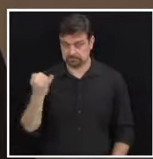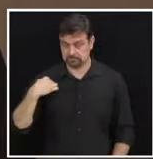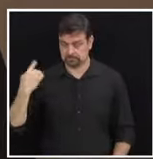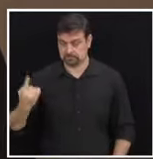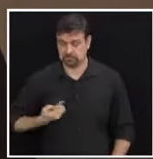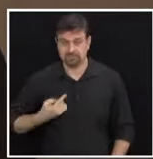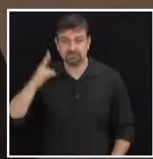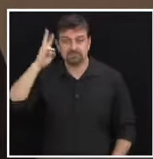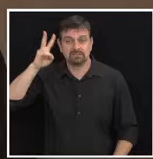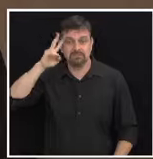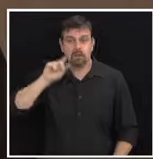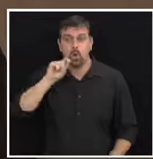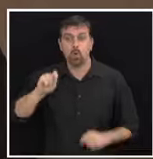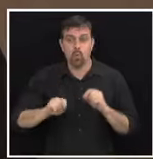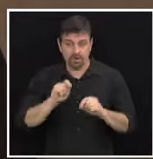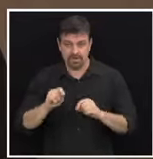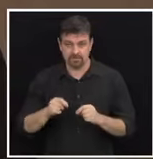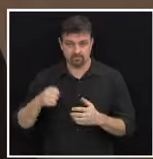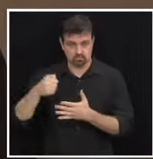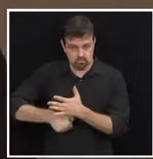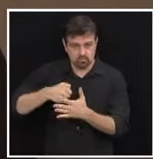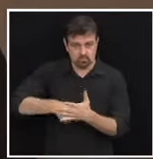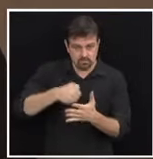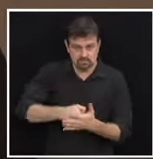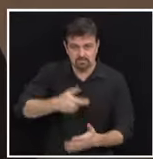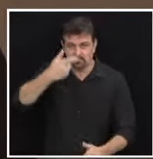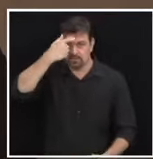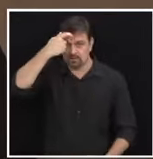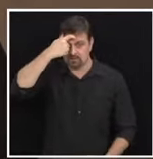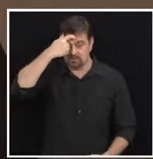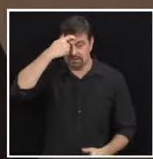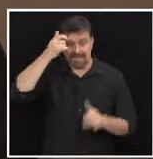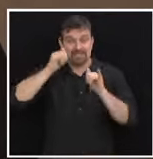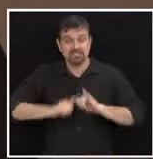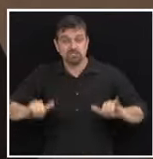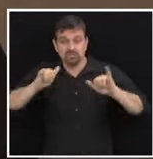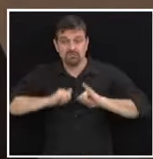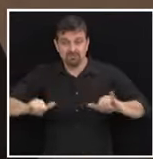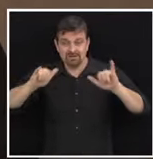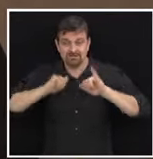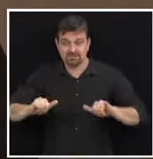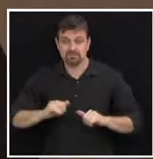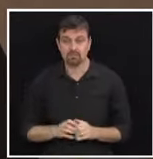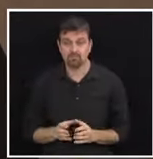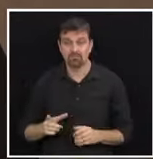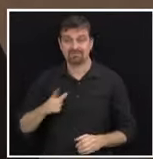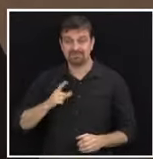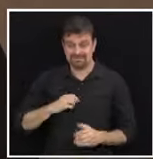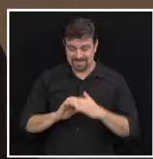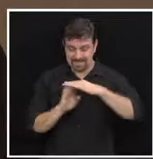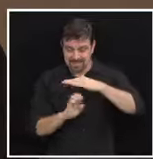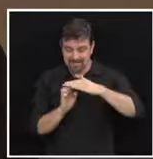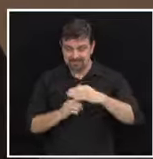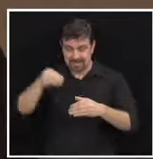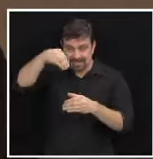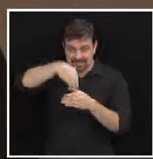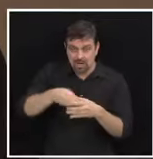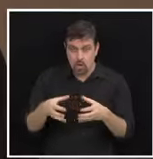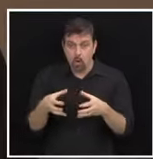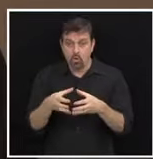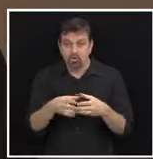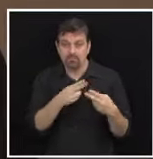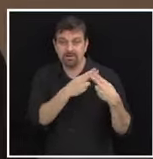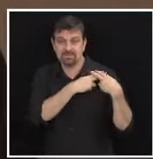cima, é a mobilização, a conscientização e a divulgação através da Comissão Interna de Prevenção